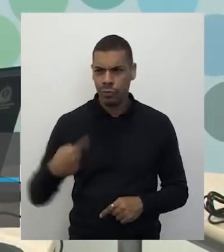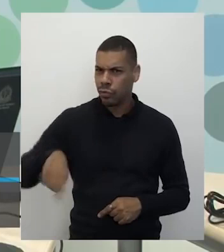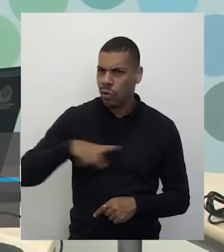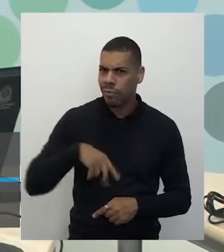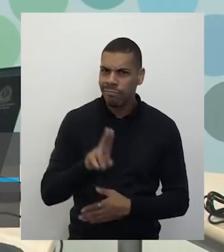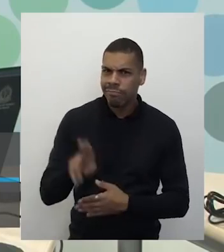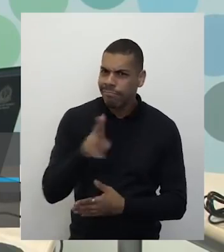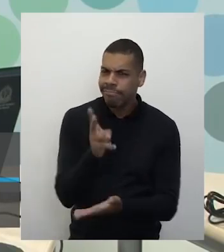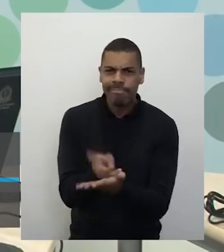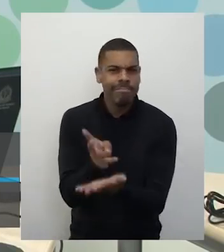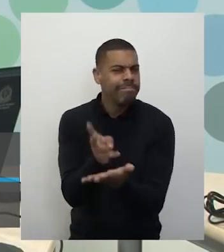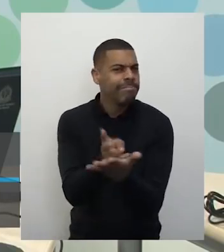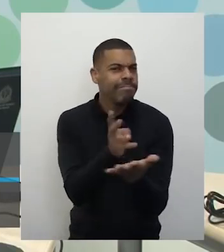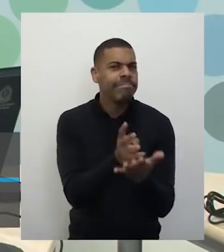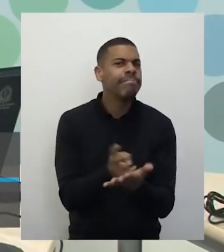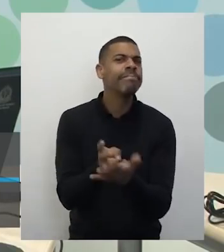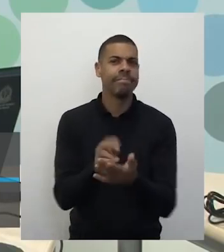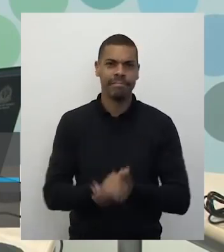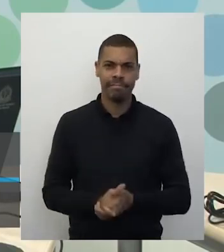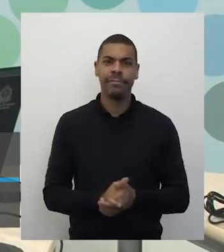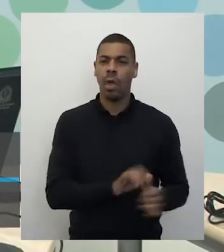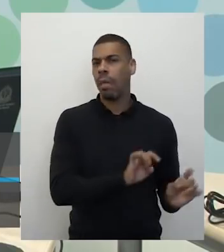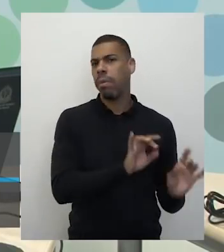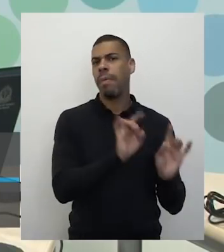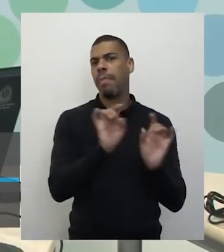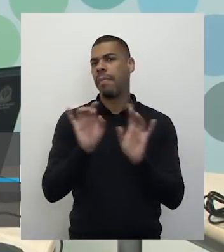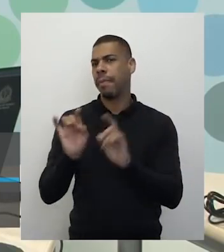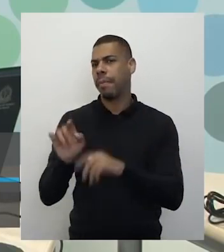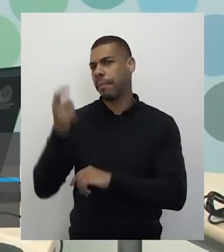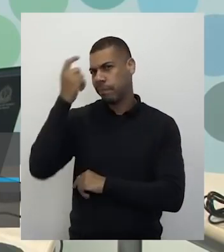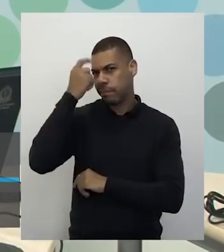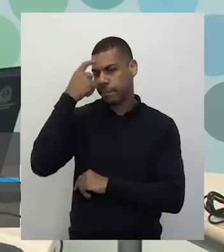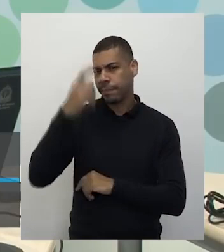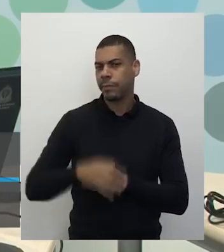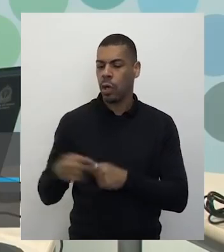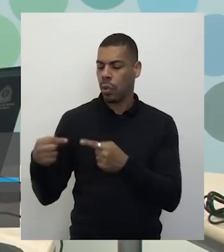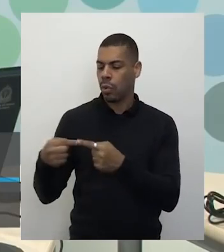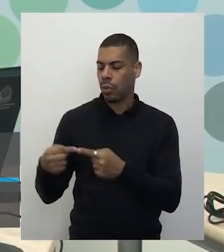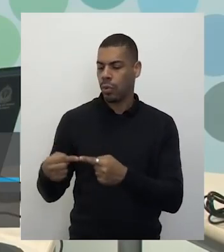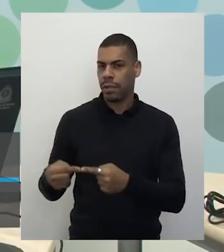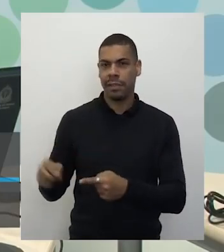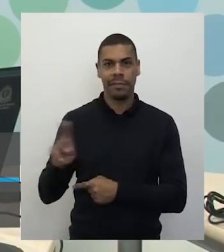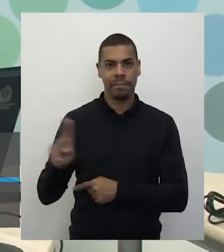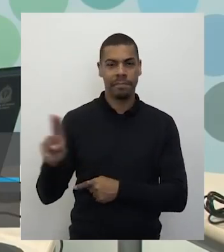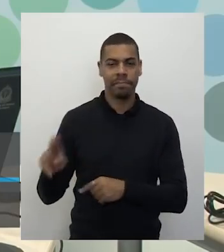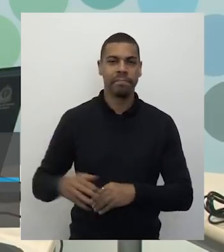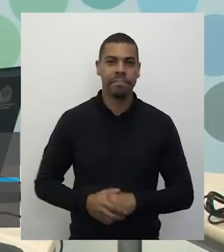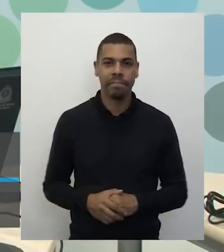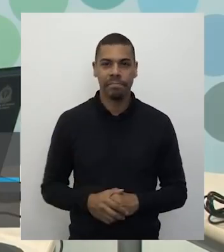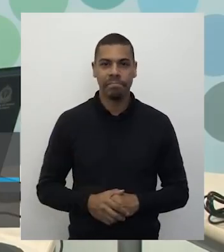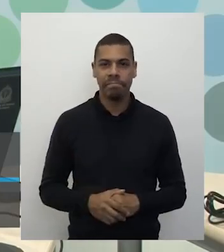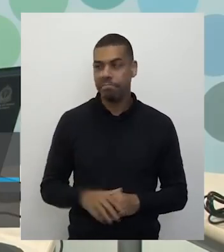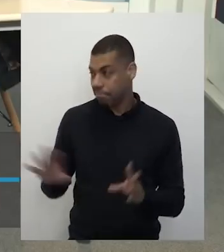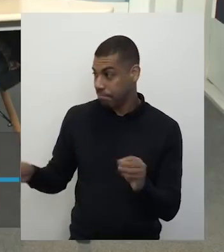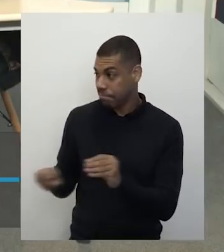sempre. Exatamente, a gente faz isso sempre. Todo dia a gente pensa na concordância nominal, certo, Andréia? Quer completar alguma